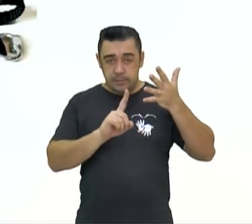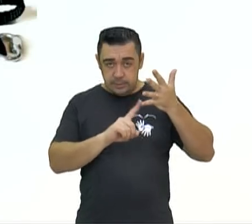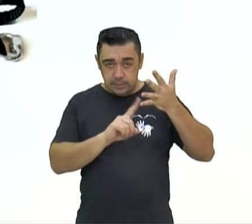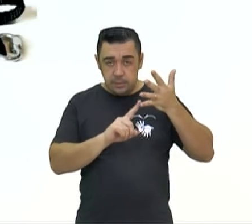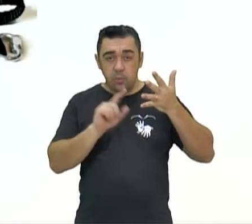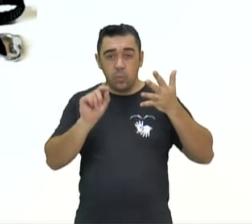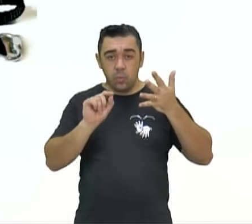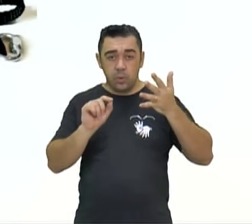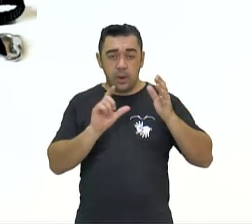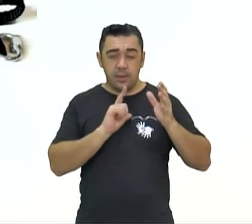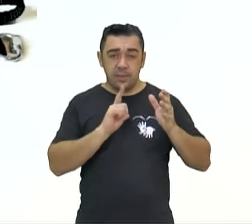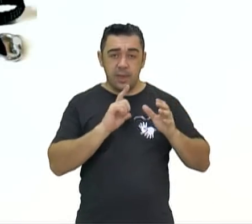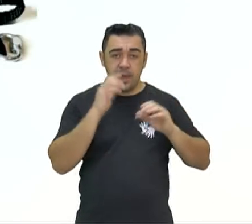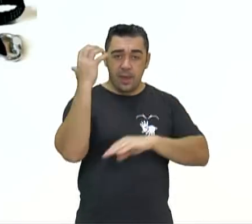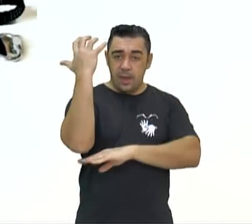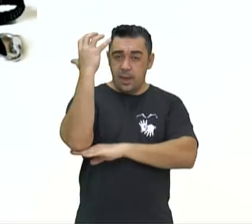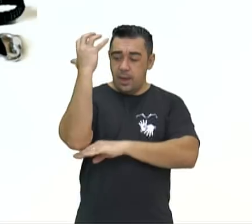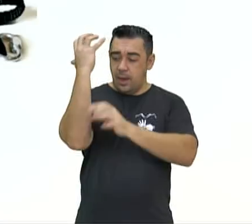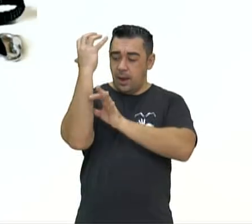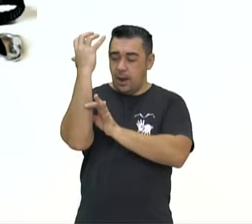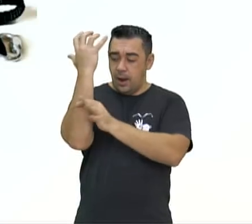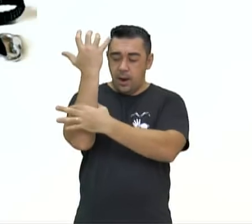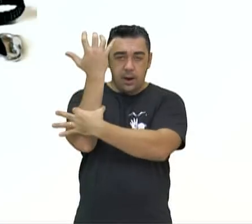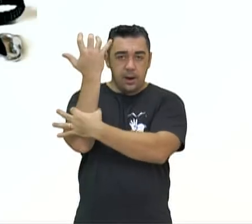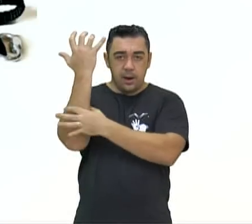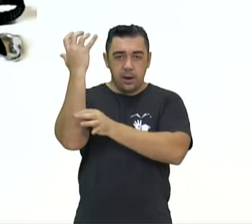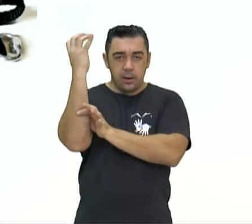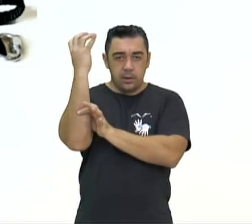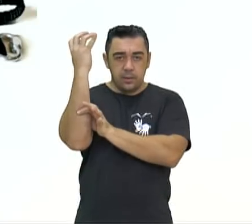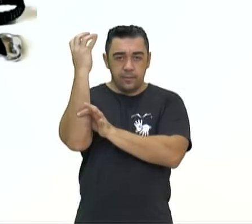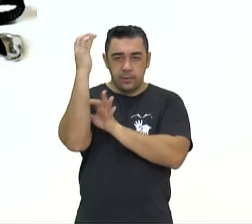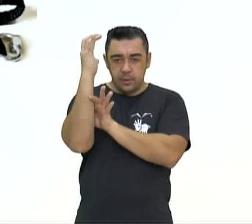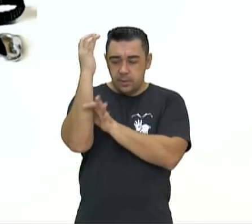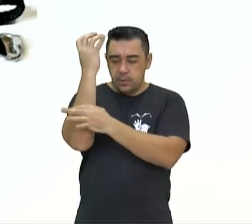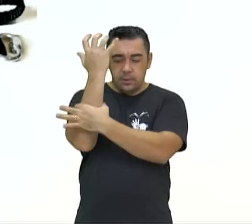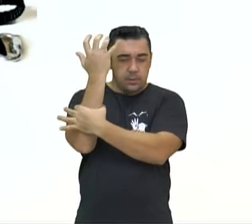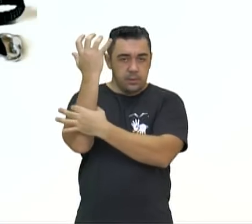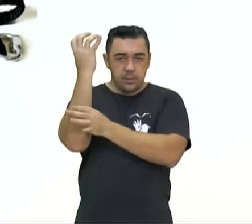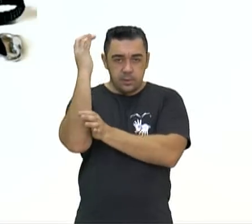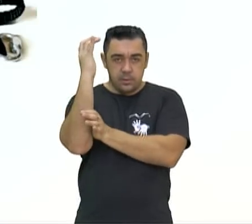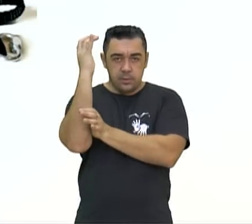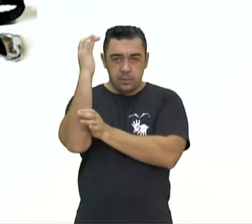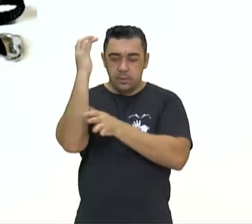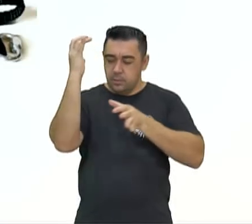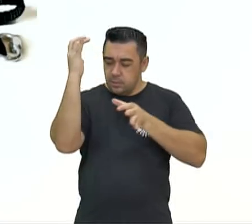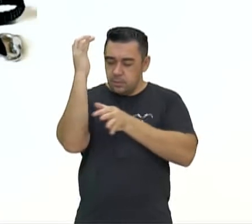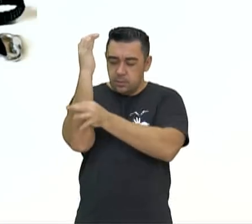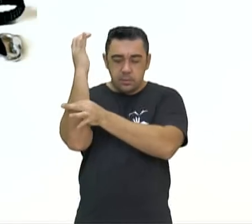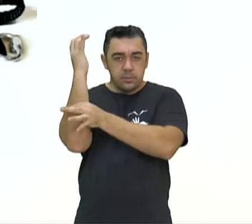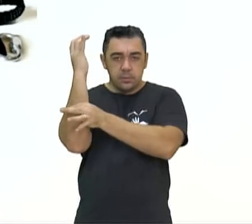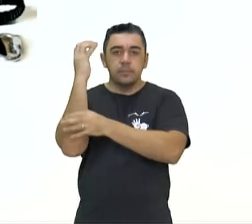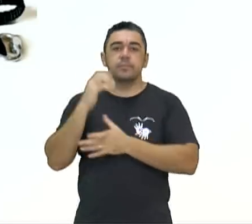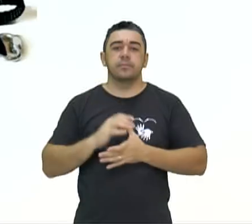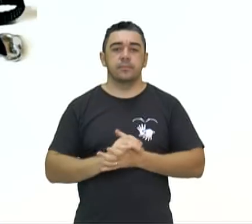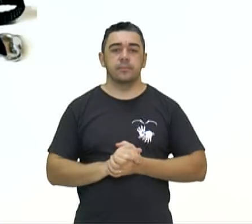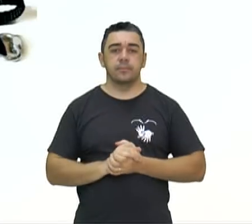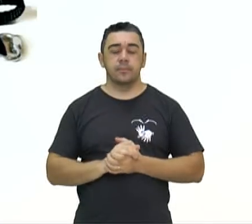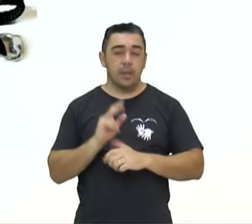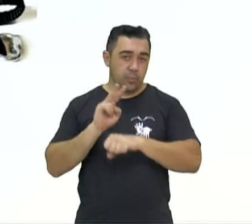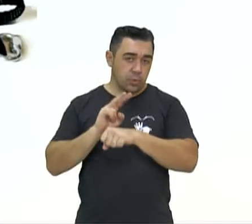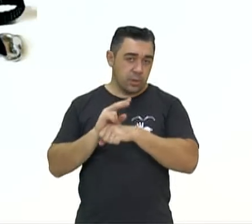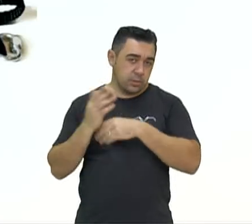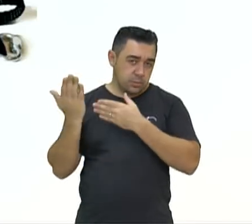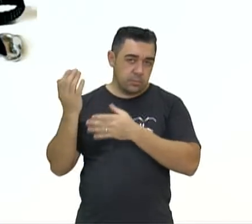o atleta, para ele não se machucar na árvore, como também para proteger a árvore, né? Então é necessário esse protetor. E aqui